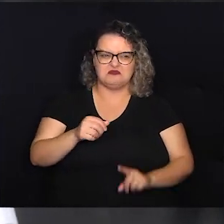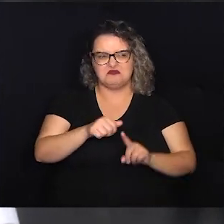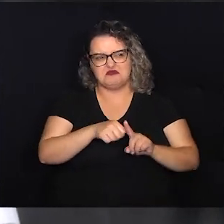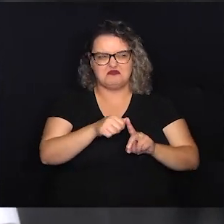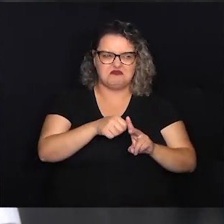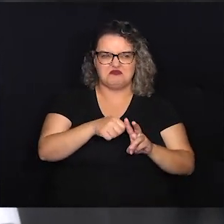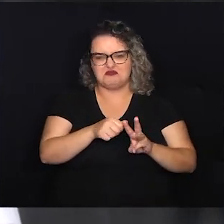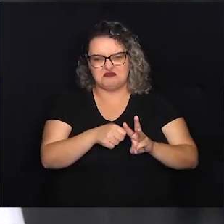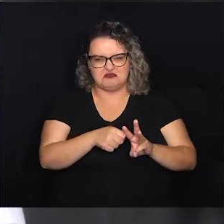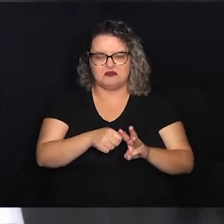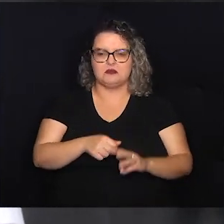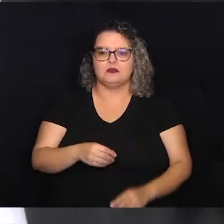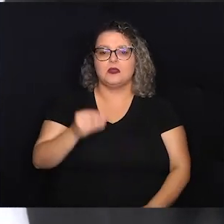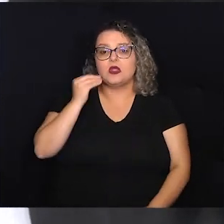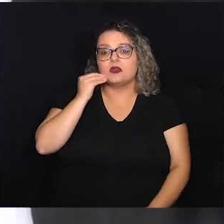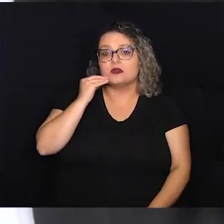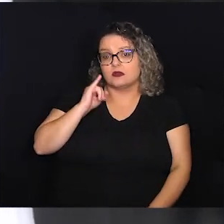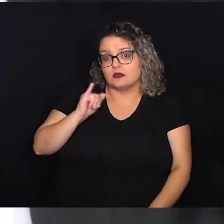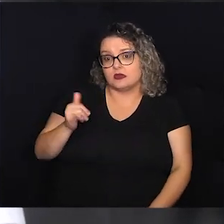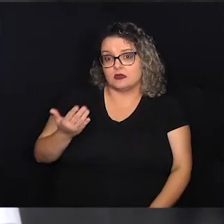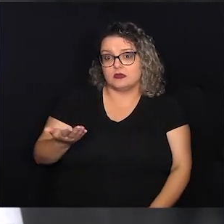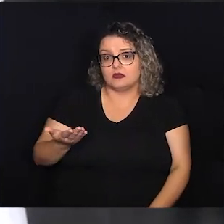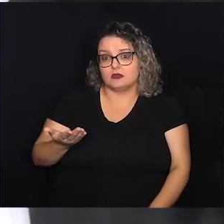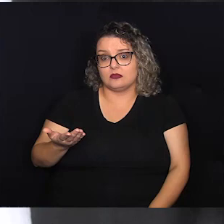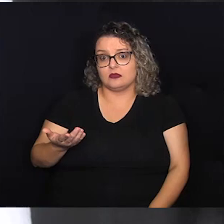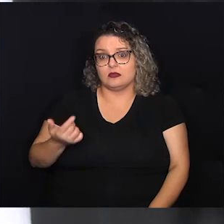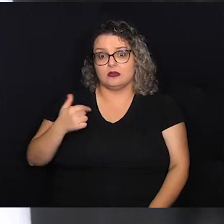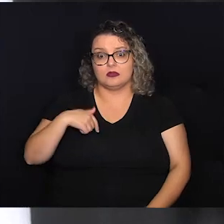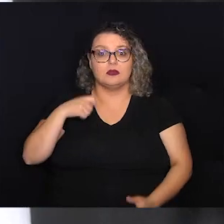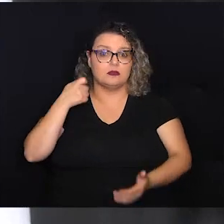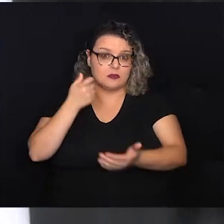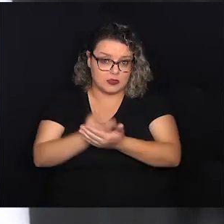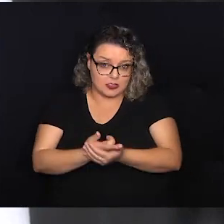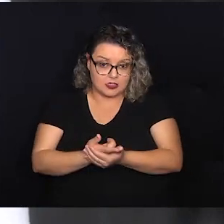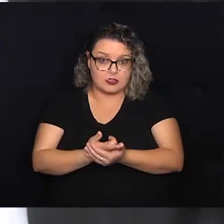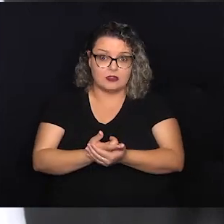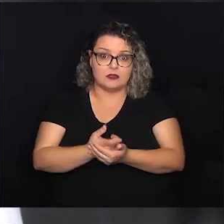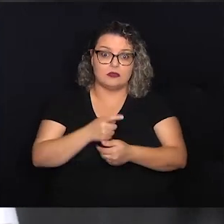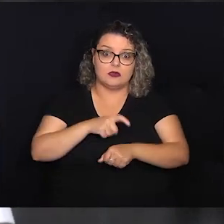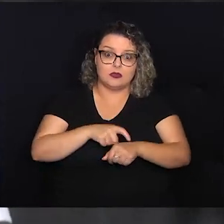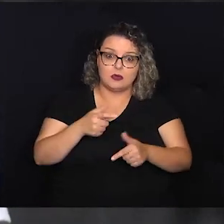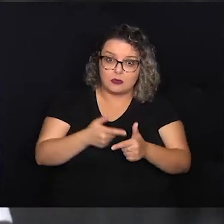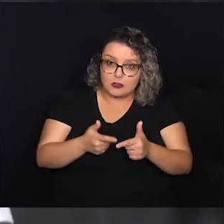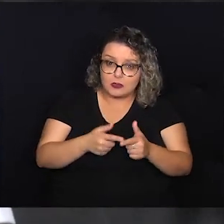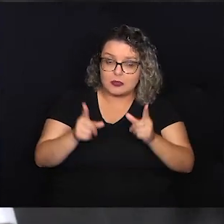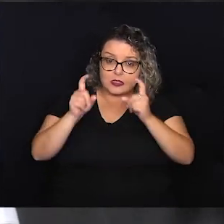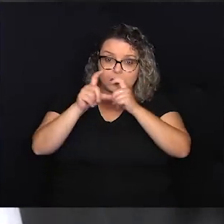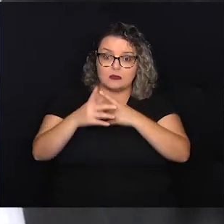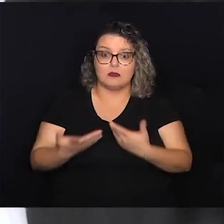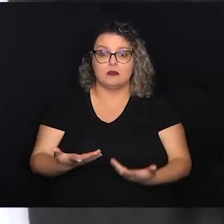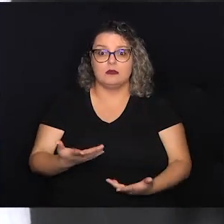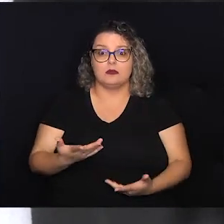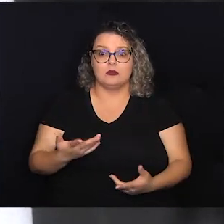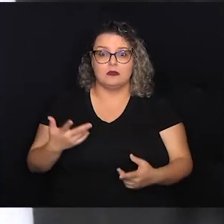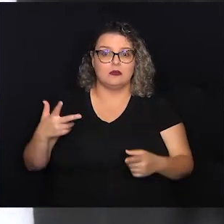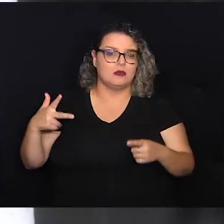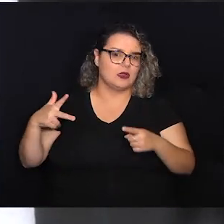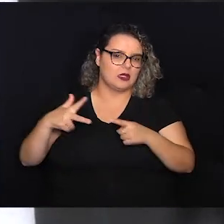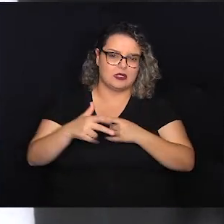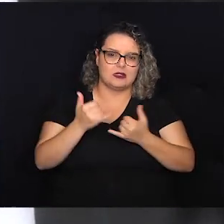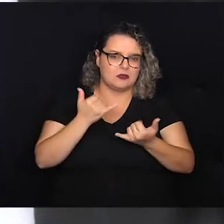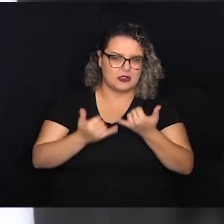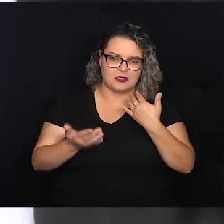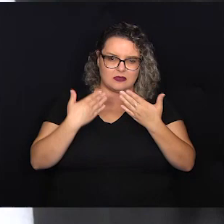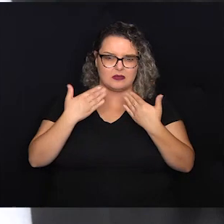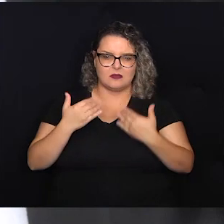meses, e eu tentei falar para ele que eu iria pagar, que eu estava passando por um problema difícil, mas ele me cortou na